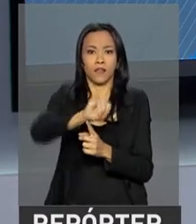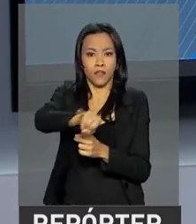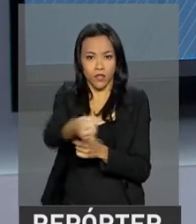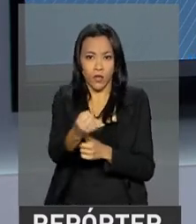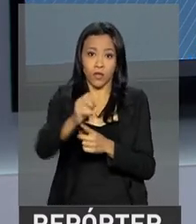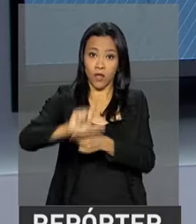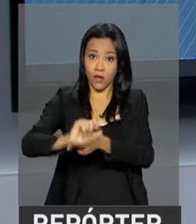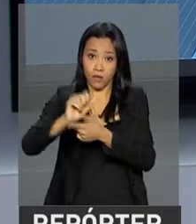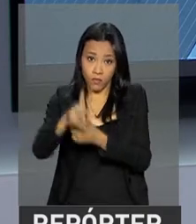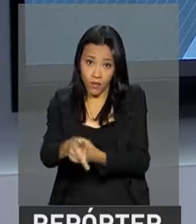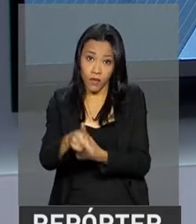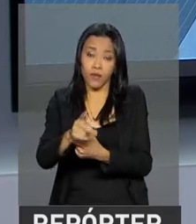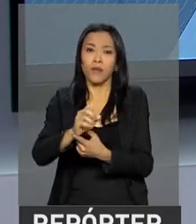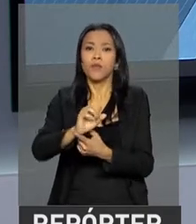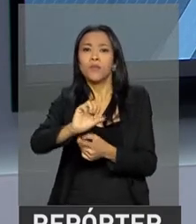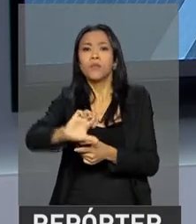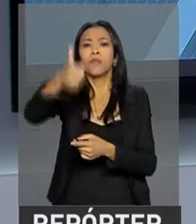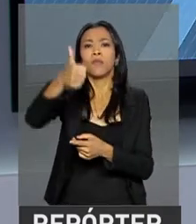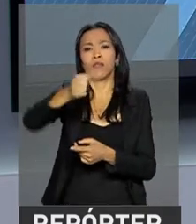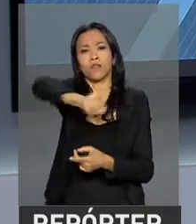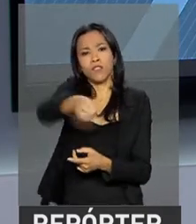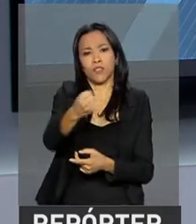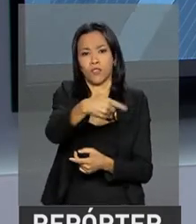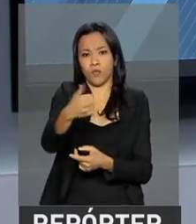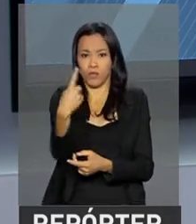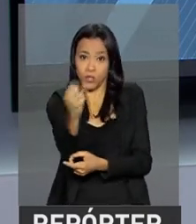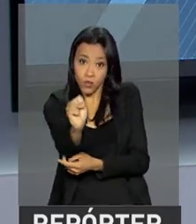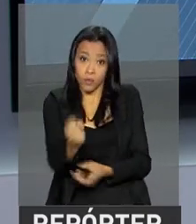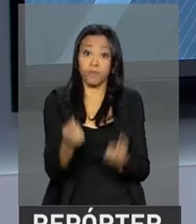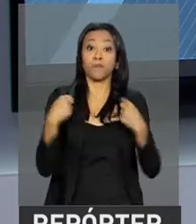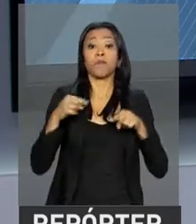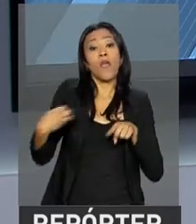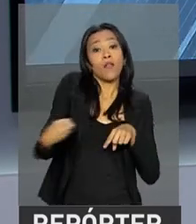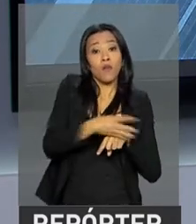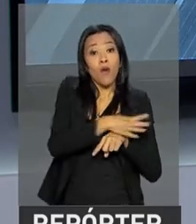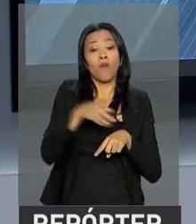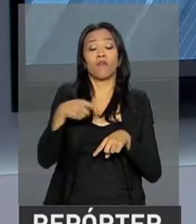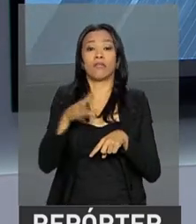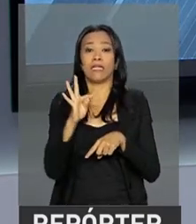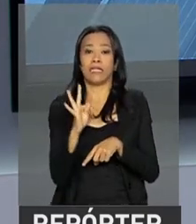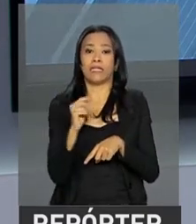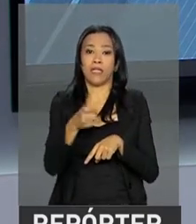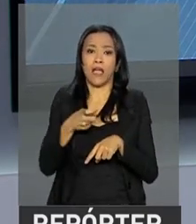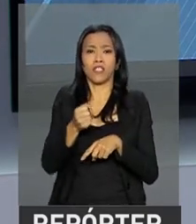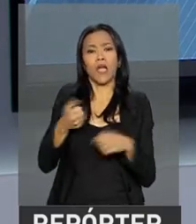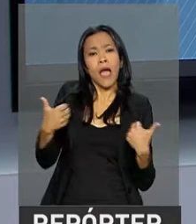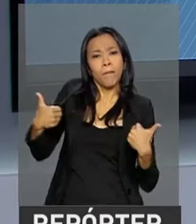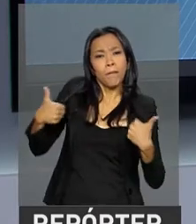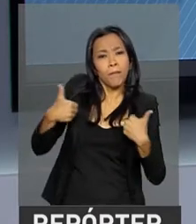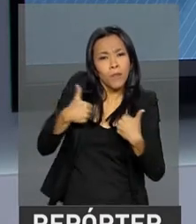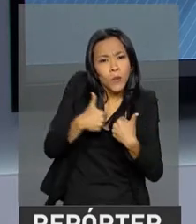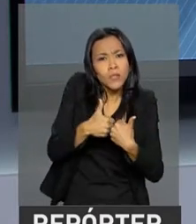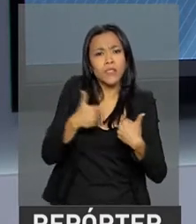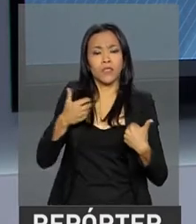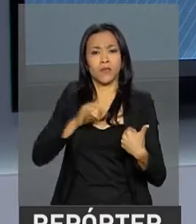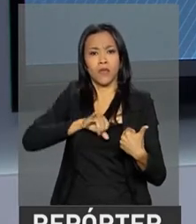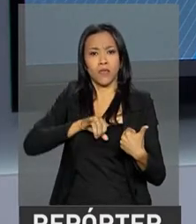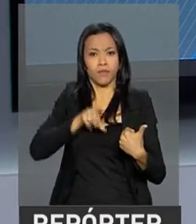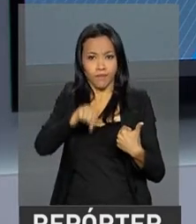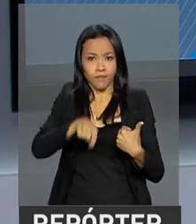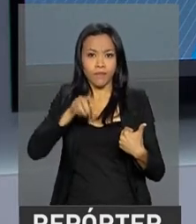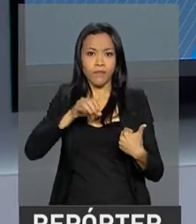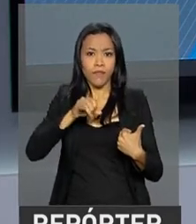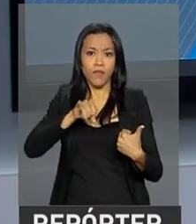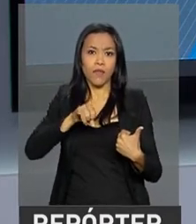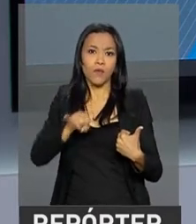de 1º de janeiro de 2018. A nova taxa aproxima os juros do BNDES aos cobrados pelos bancos privados em